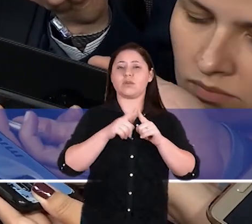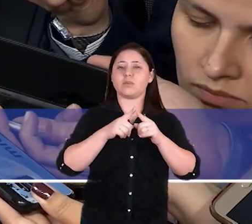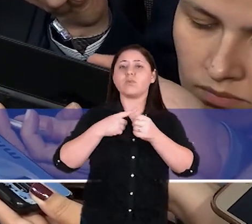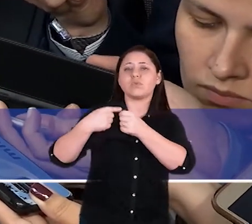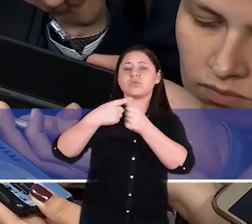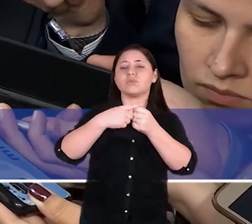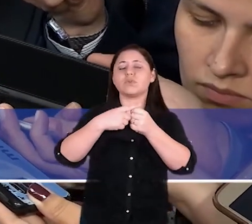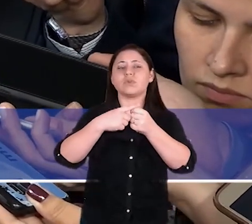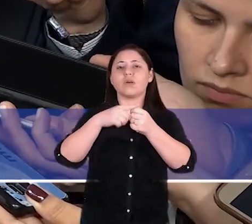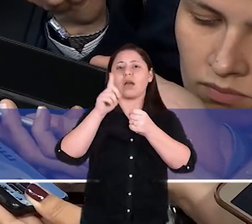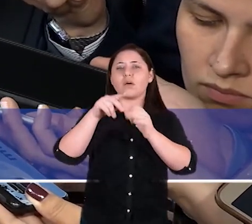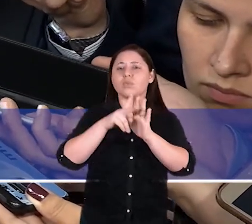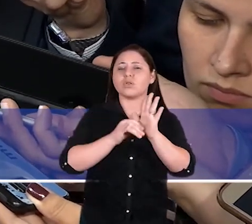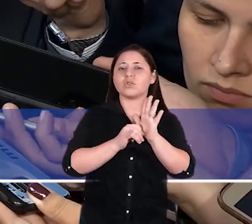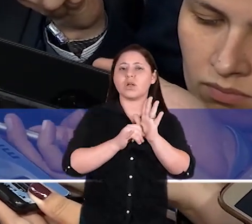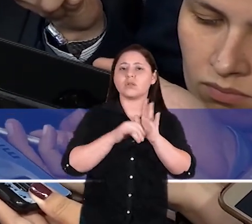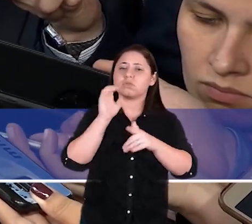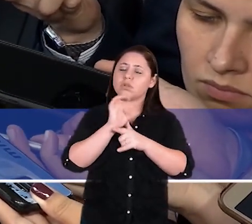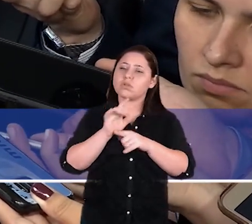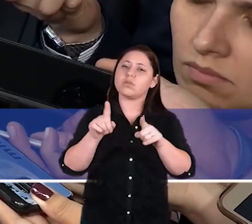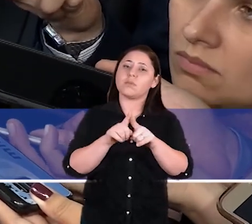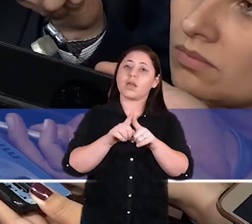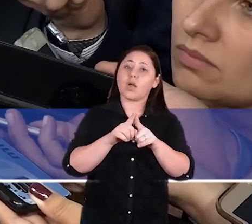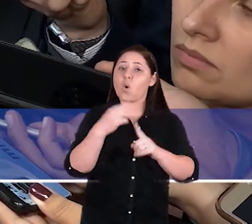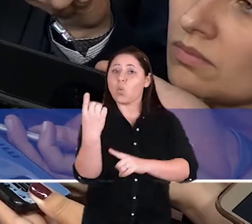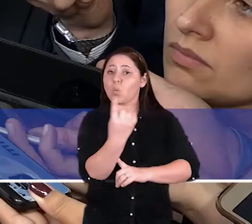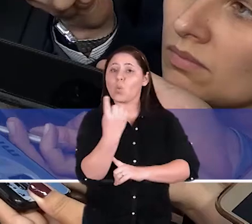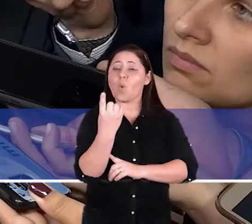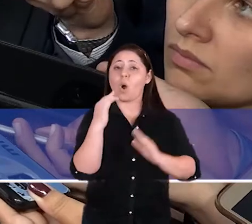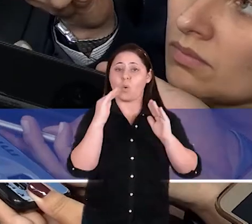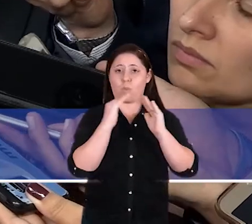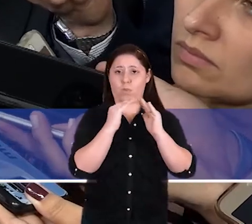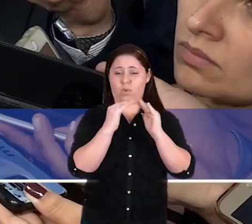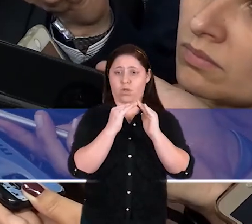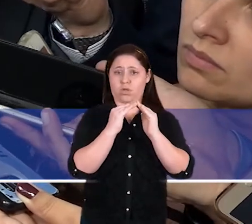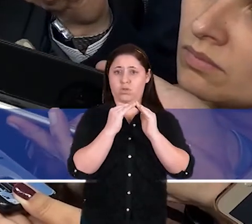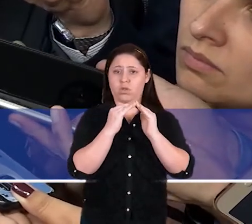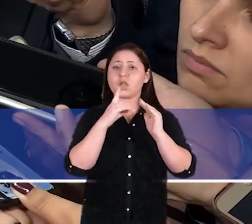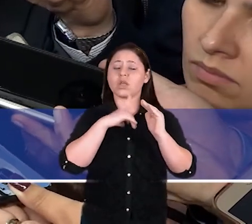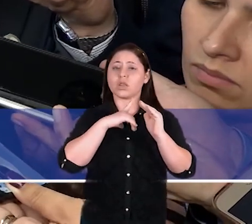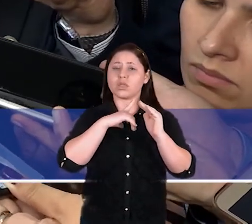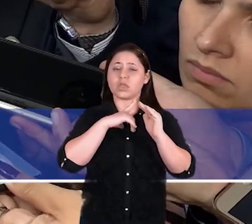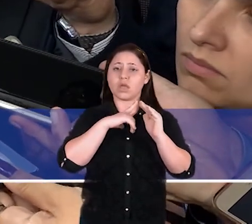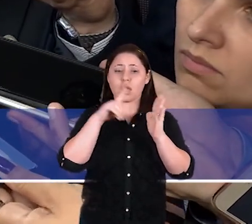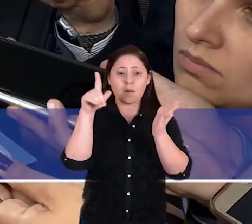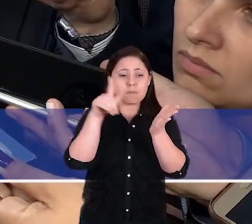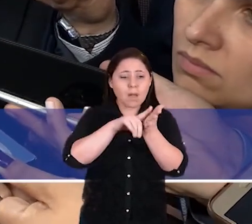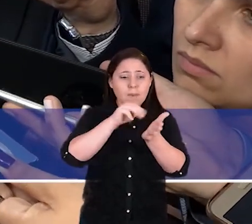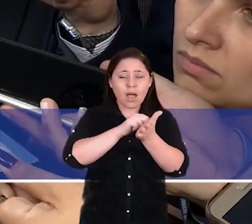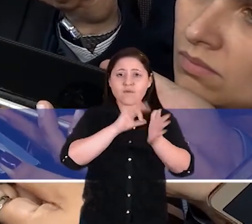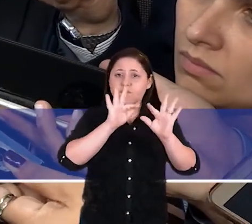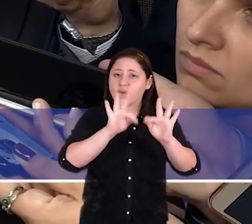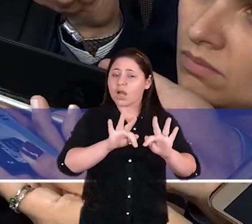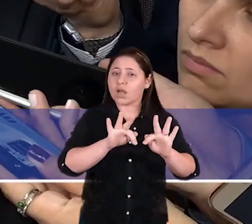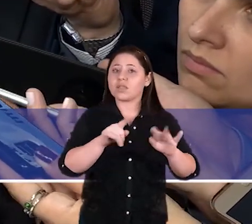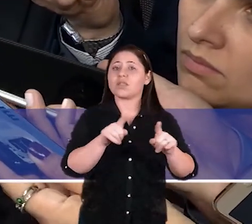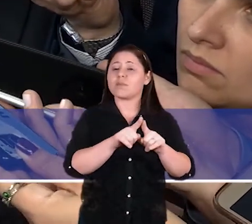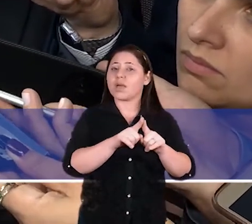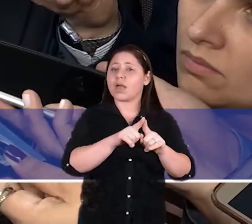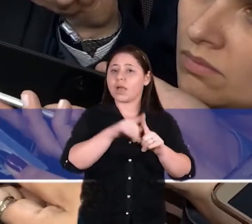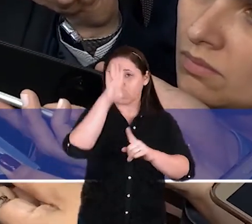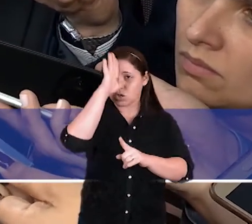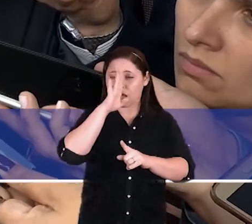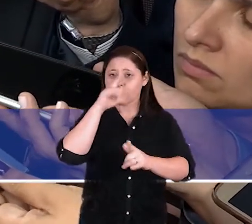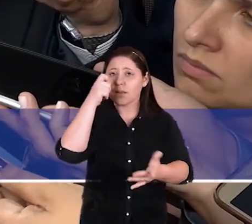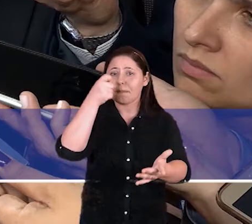Vida, os programas municipais, os programas estaduais. Todo aquele que só tem um único imóvel, que recebeu o título definitivo, ele está